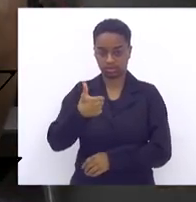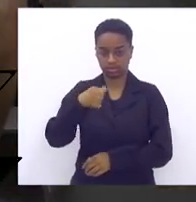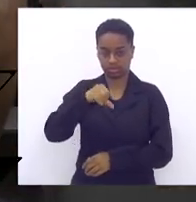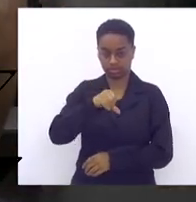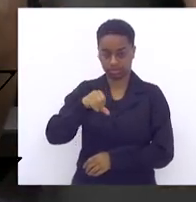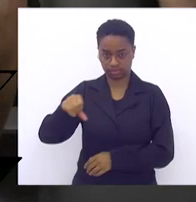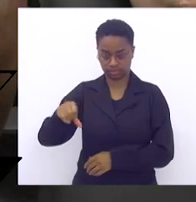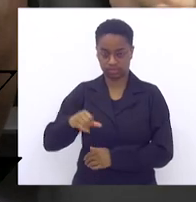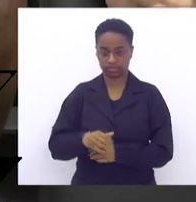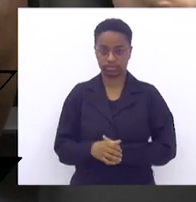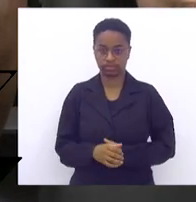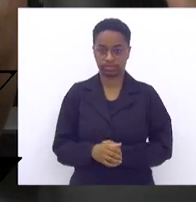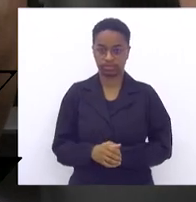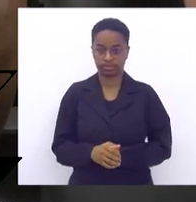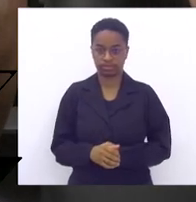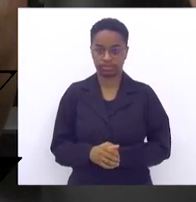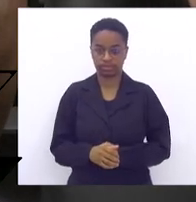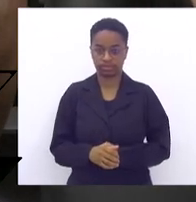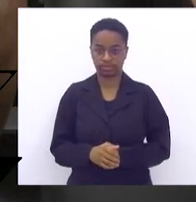Né?